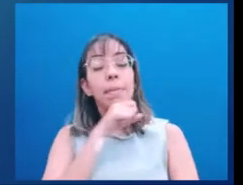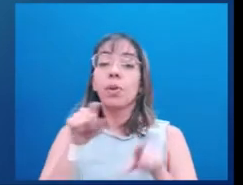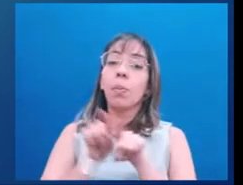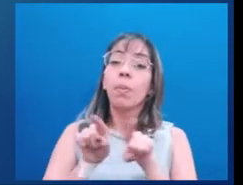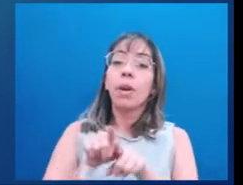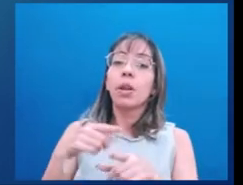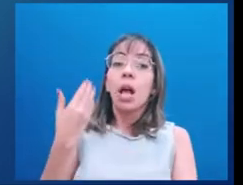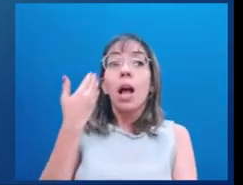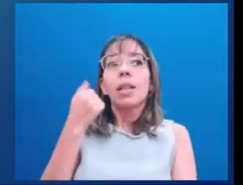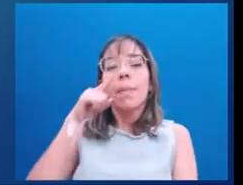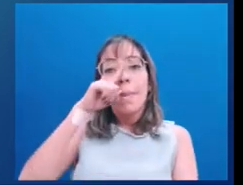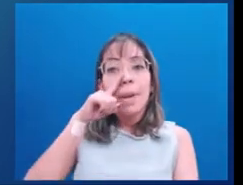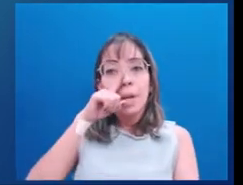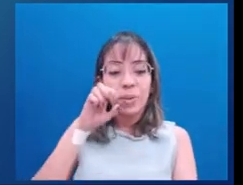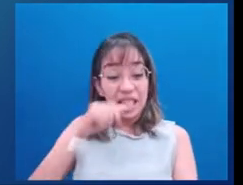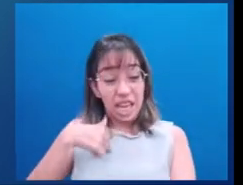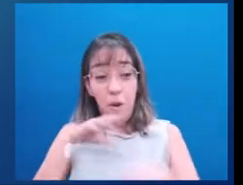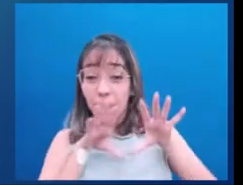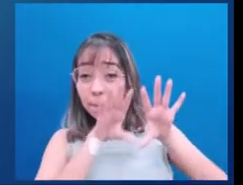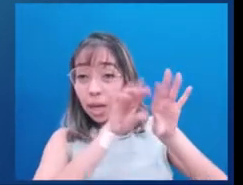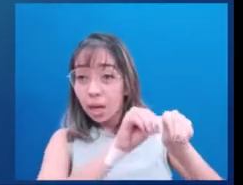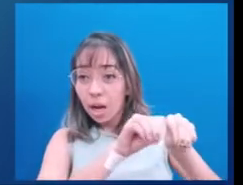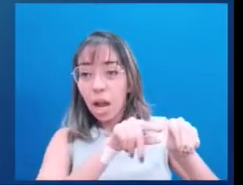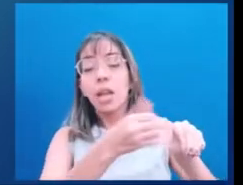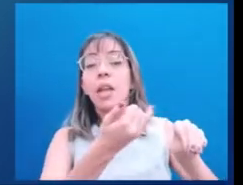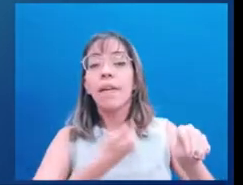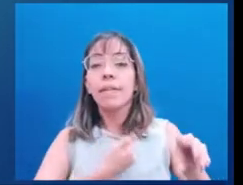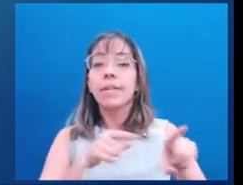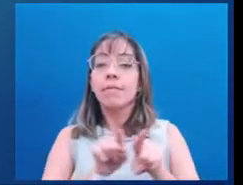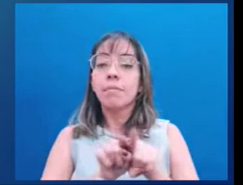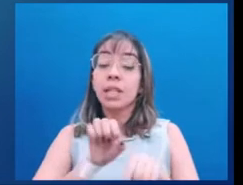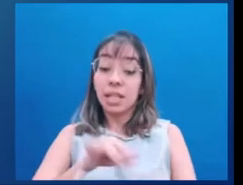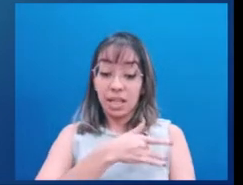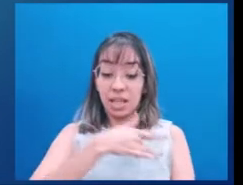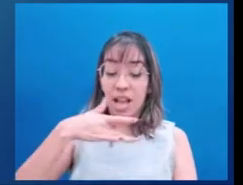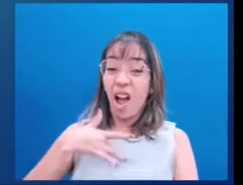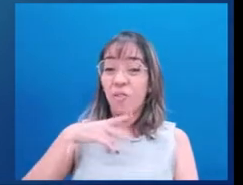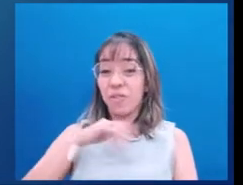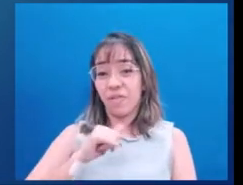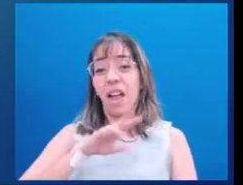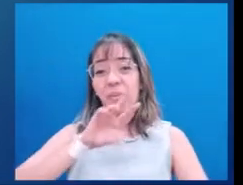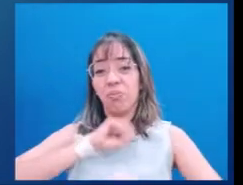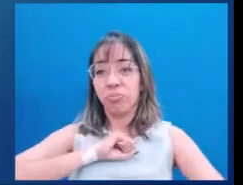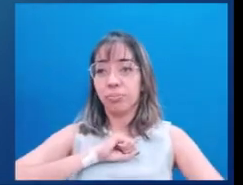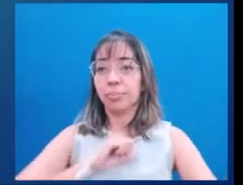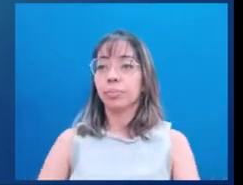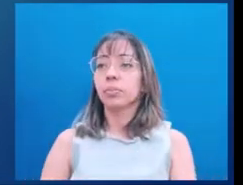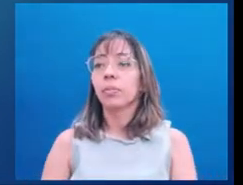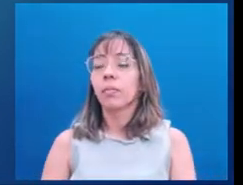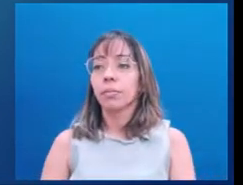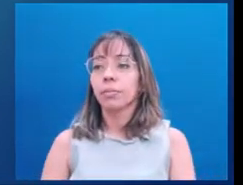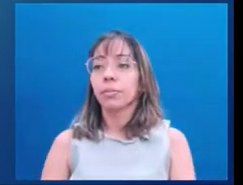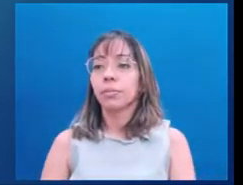do manuseio do produto. Então, eles representam aí os principais sintomas e riscos ao se ter contato com